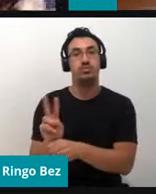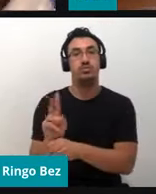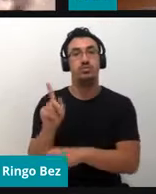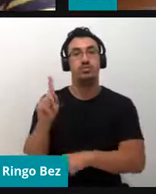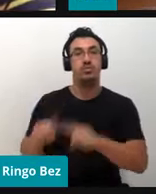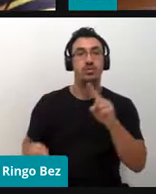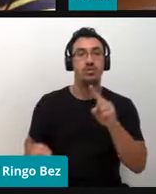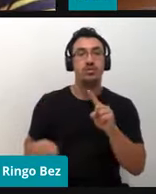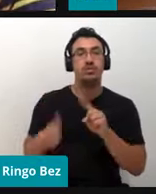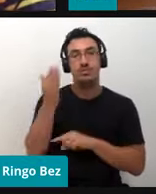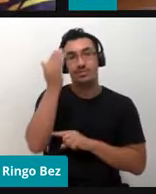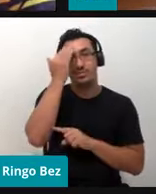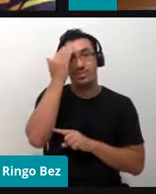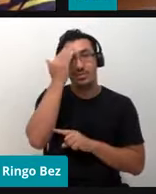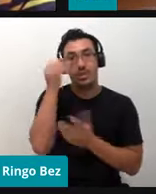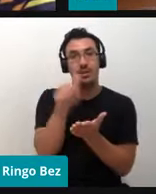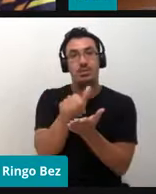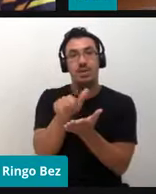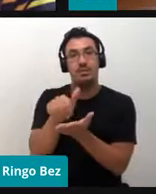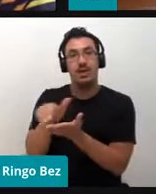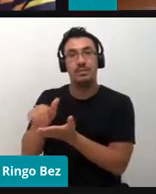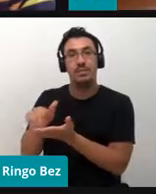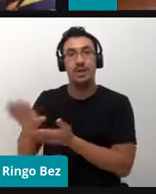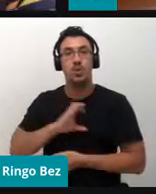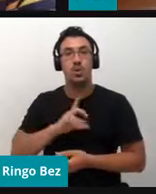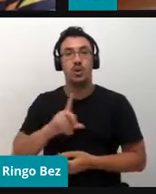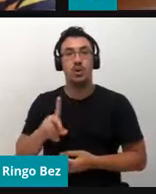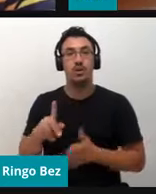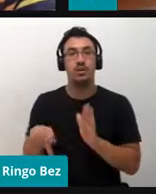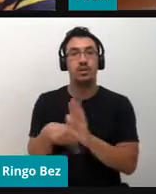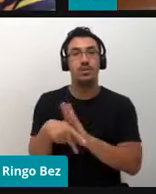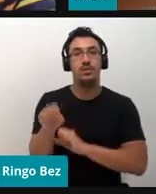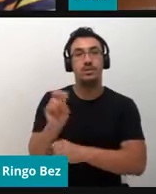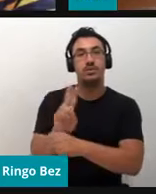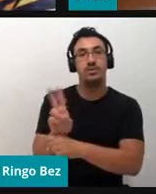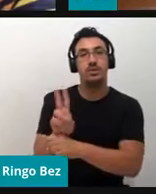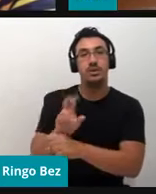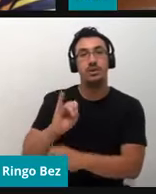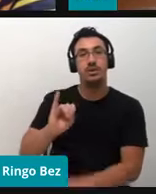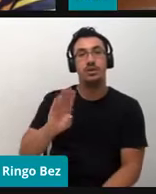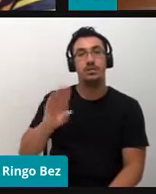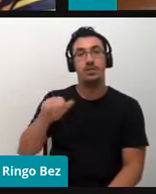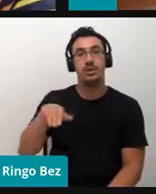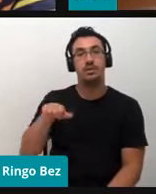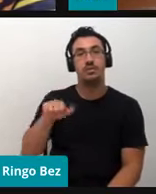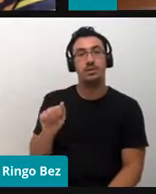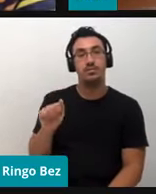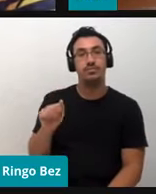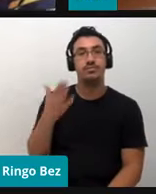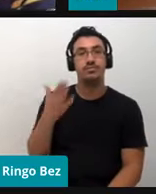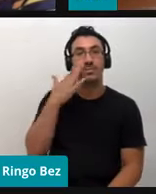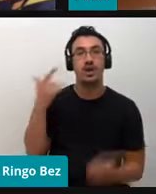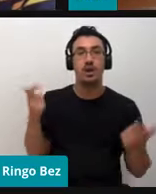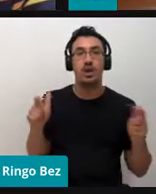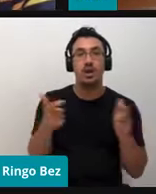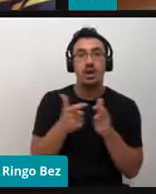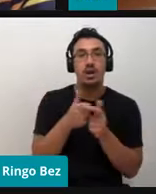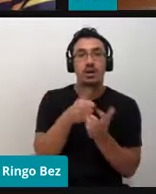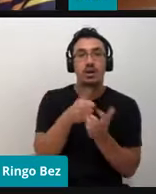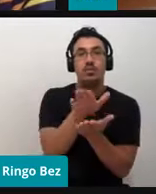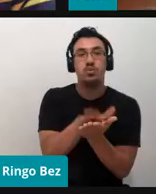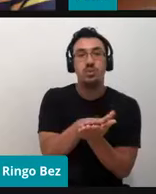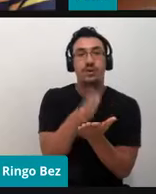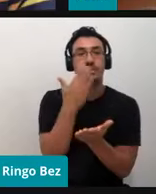Eles exoneraram coordenadores de fiscalização do IBAMA. A redução de multas